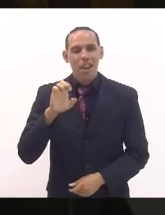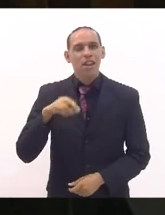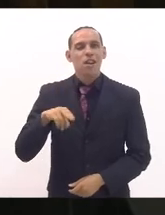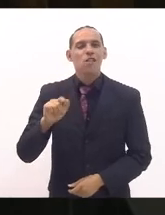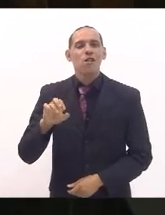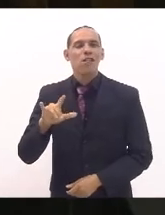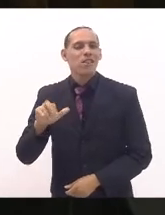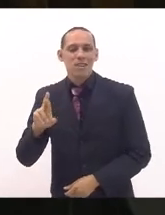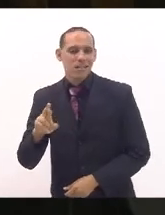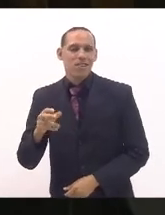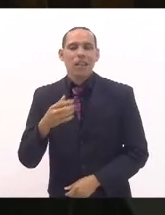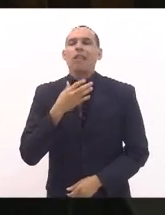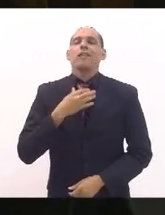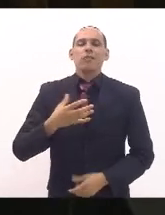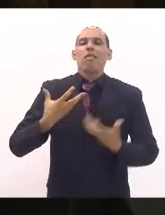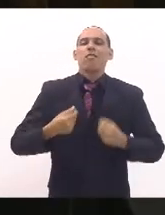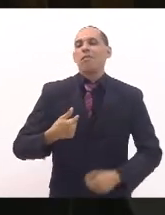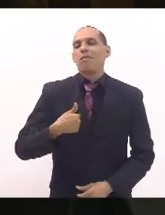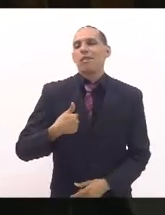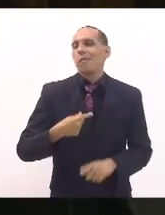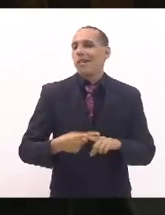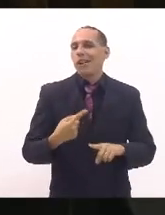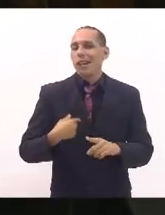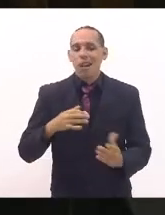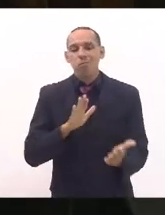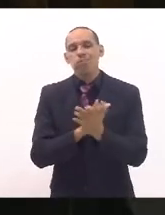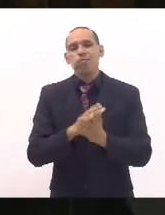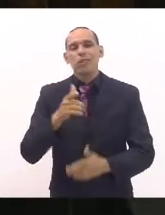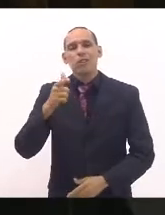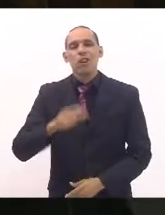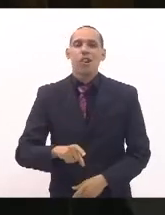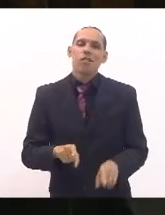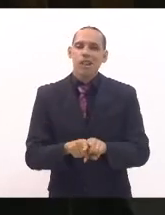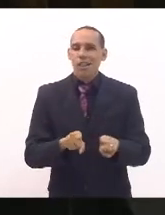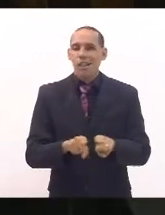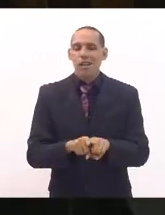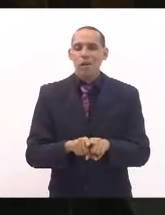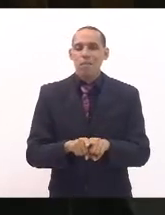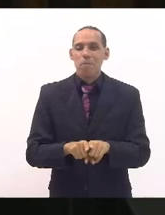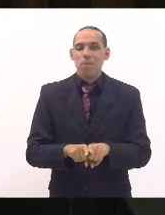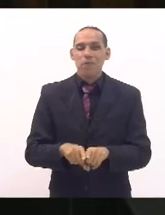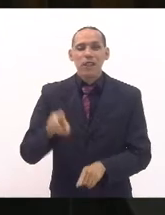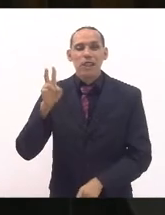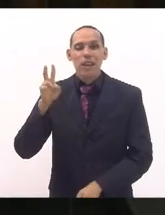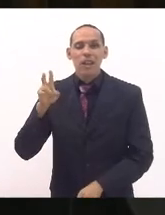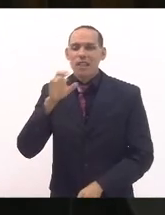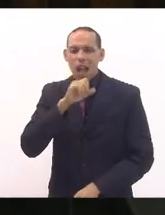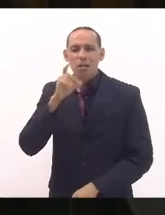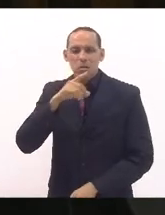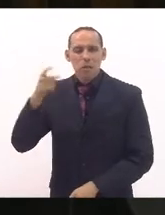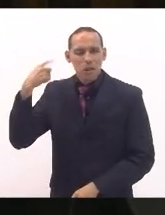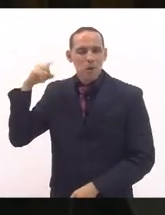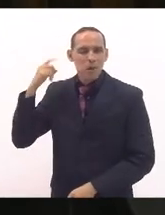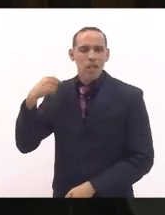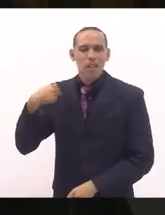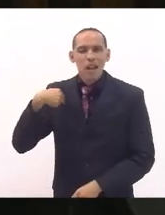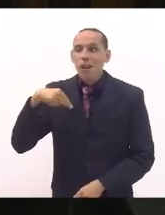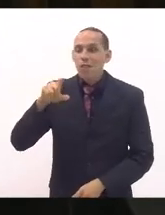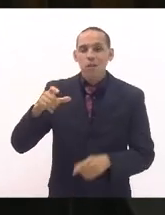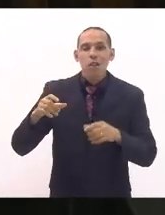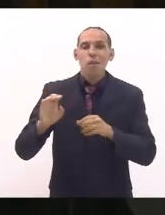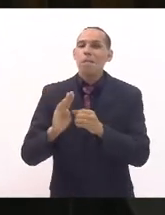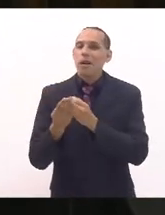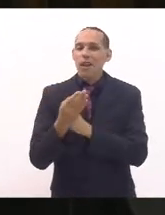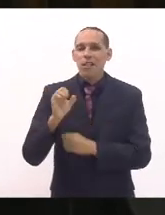eu os afrontarei, assim como fiz também esse final de semana, em Santa Teresa, um bairro